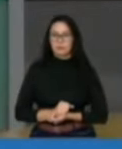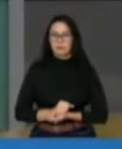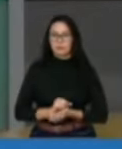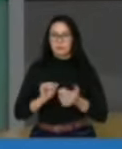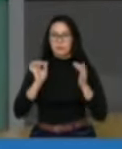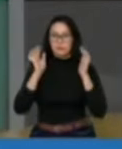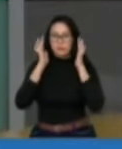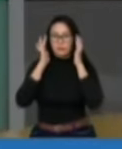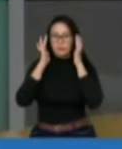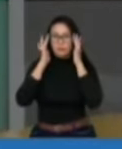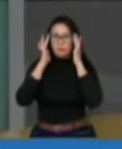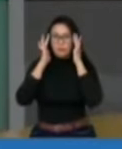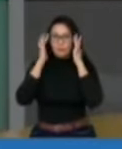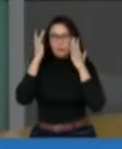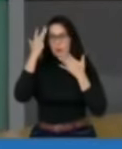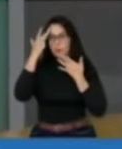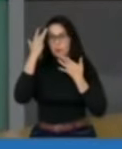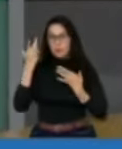Obrigado.